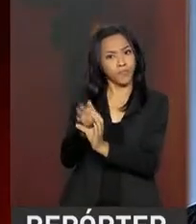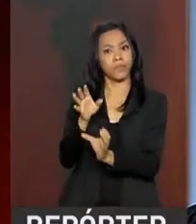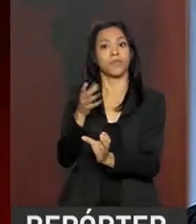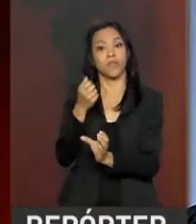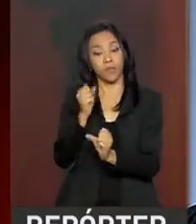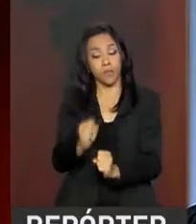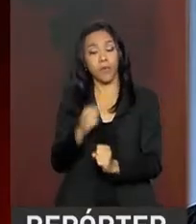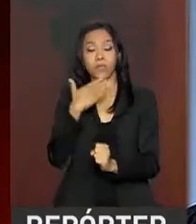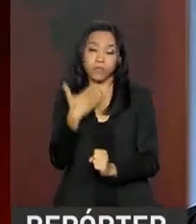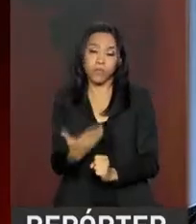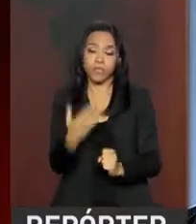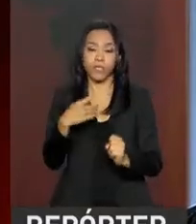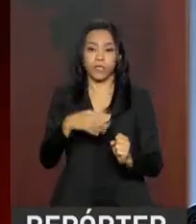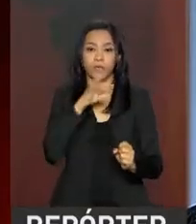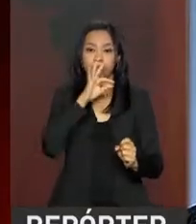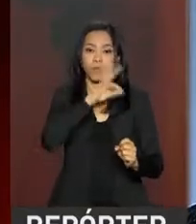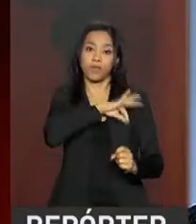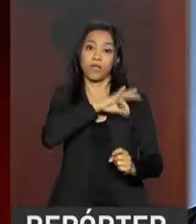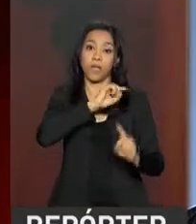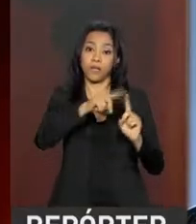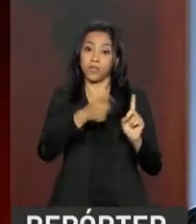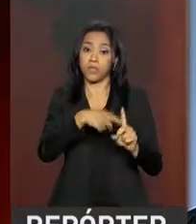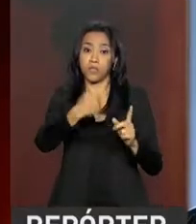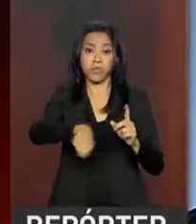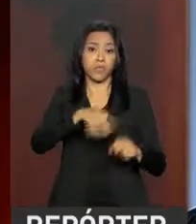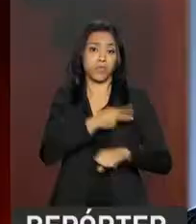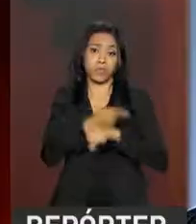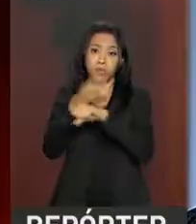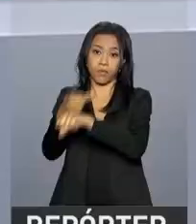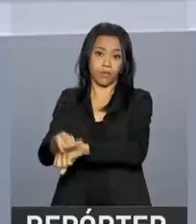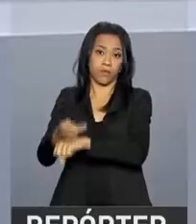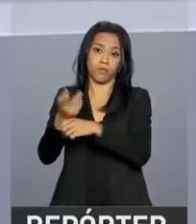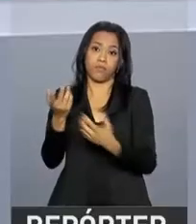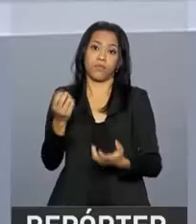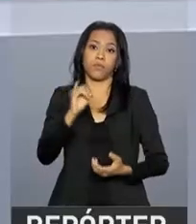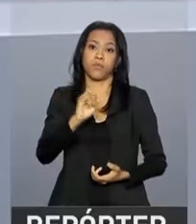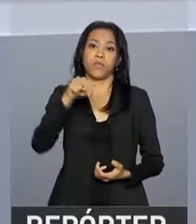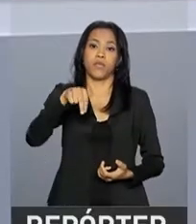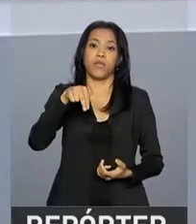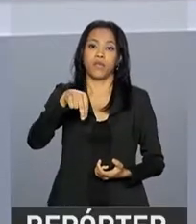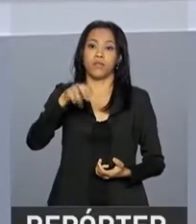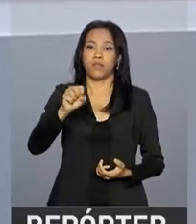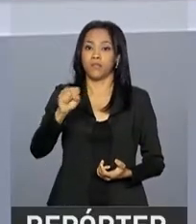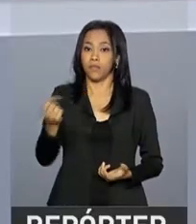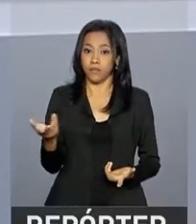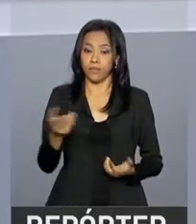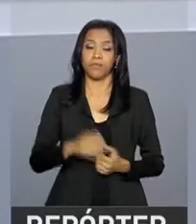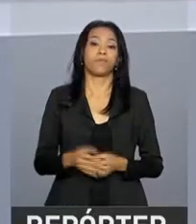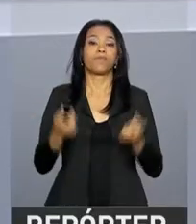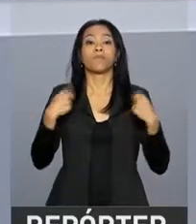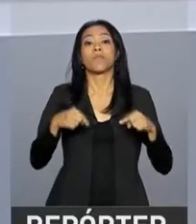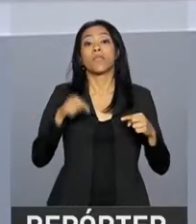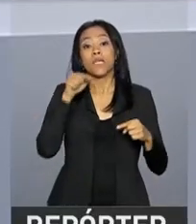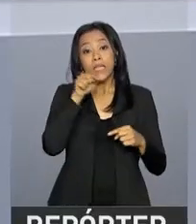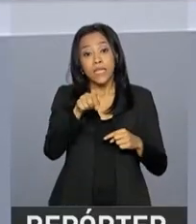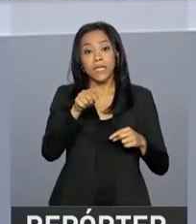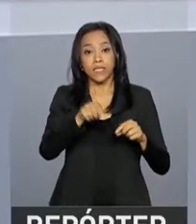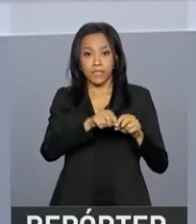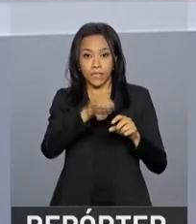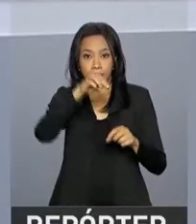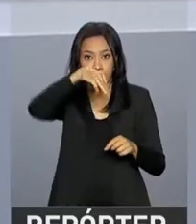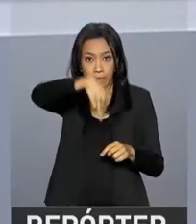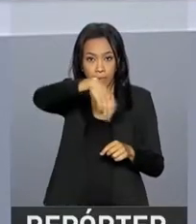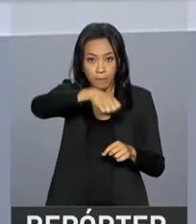redirecionar a maternidade por lá sempre sair por uma agência da previdência e ainda no meu inss o